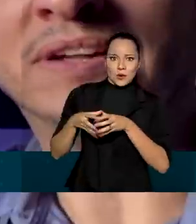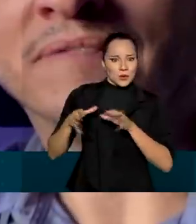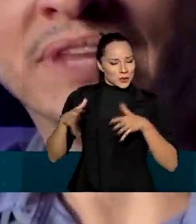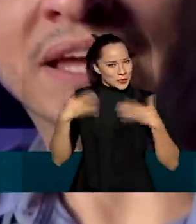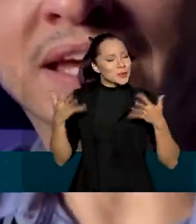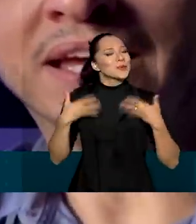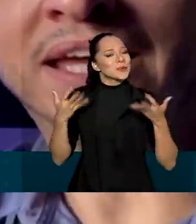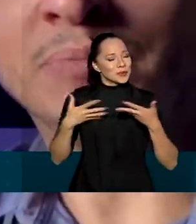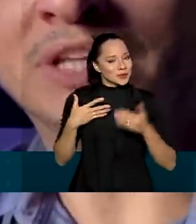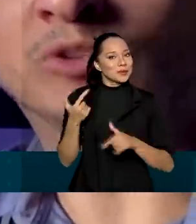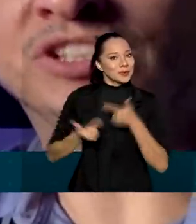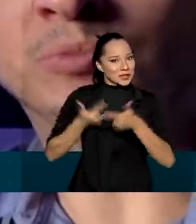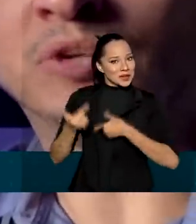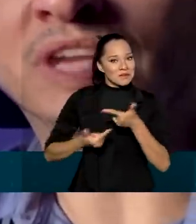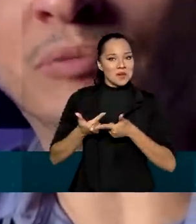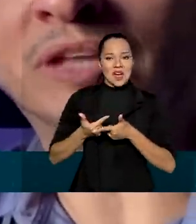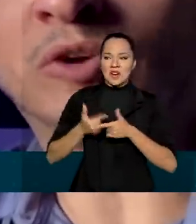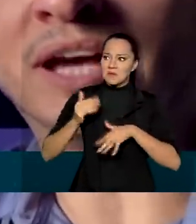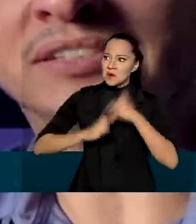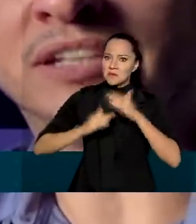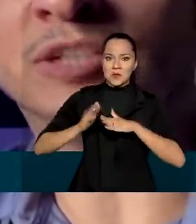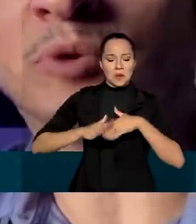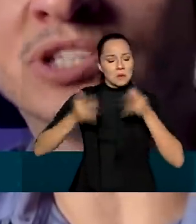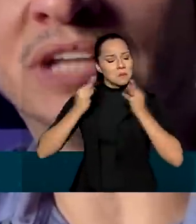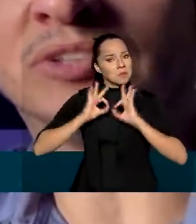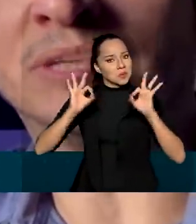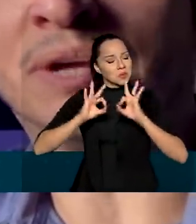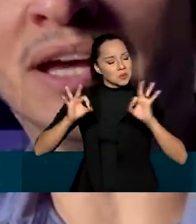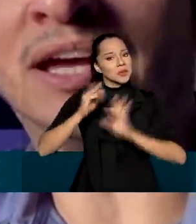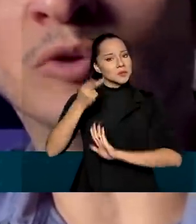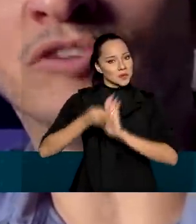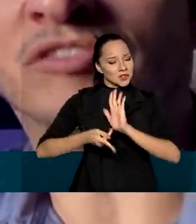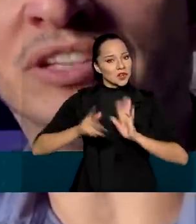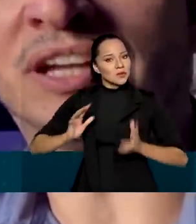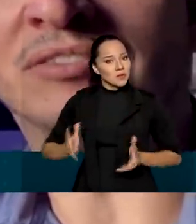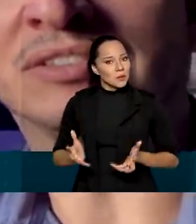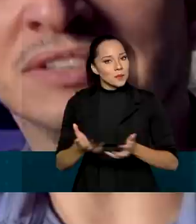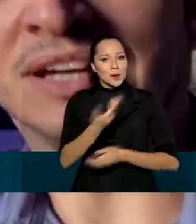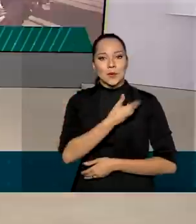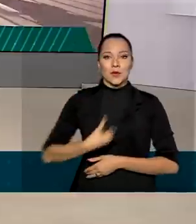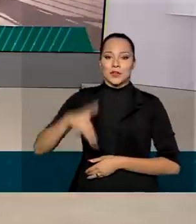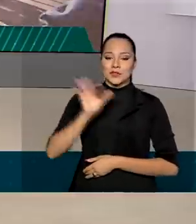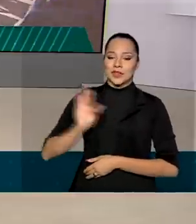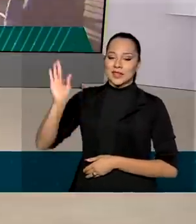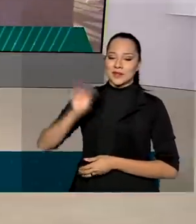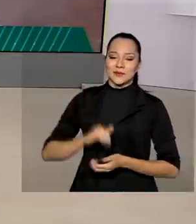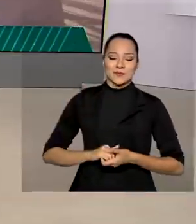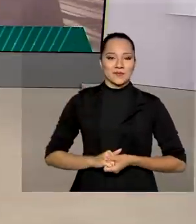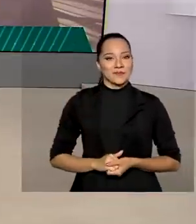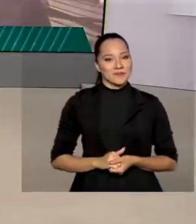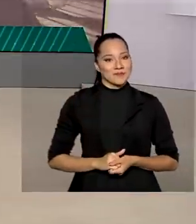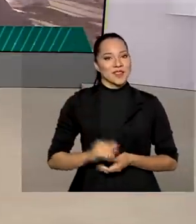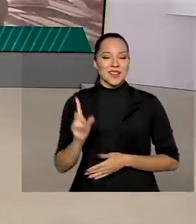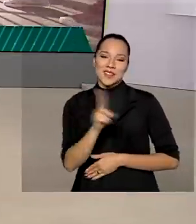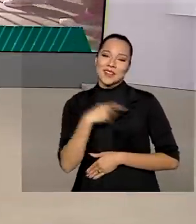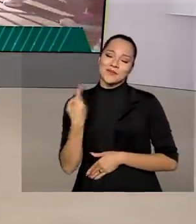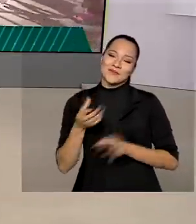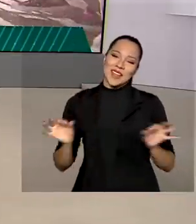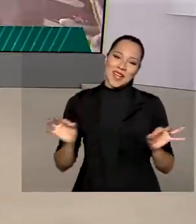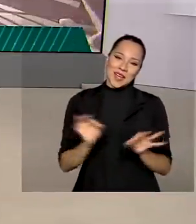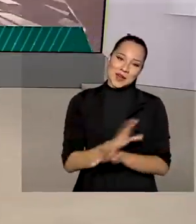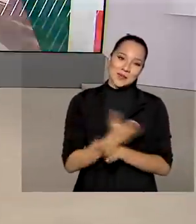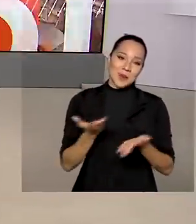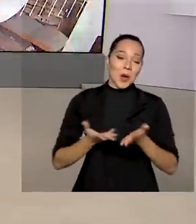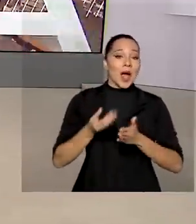bem animada né é que pedir altíssimo nível para tocar esse grande projeto aqui para o governo federal e o Brasil em dia